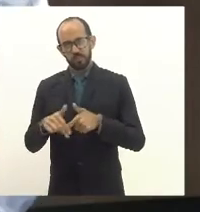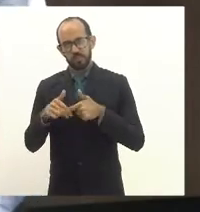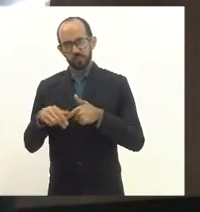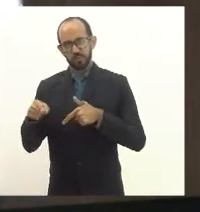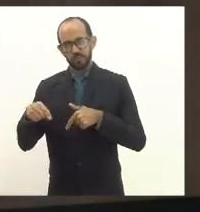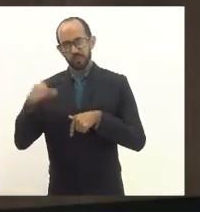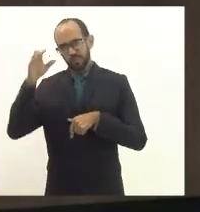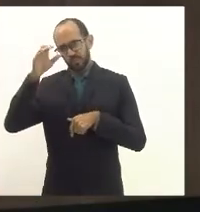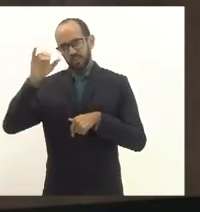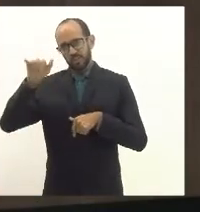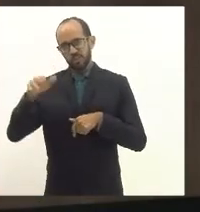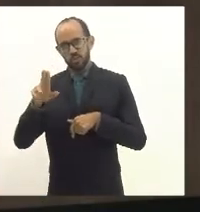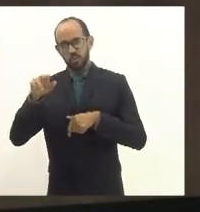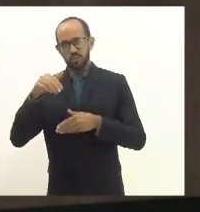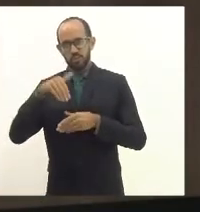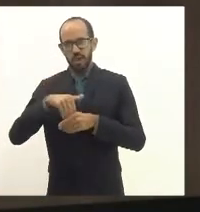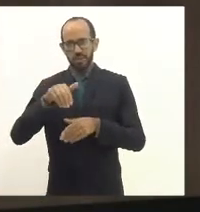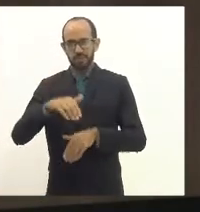favor.